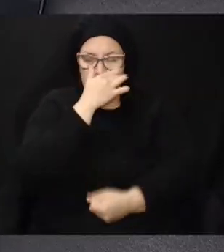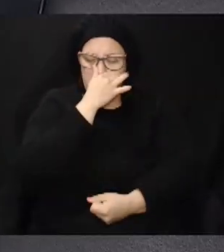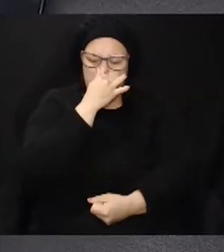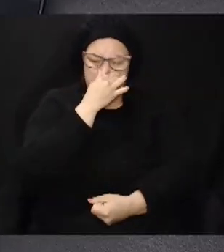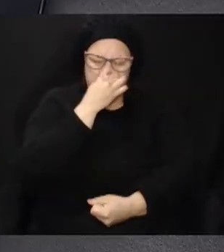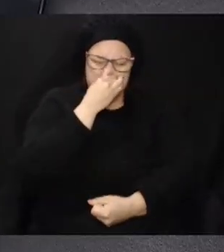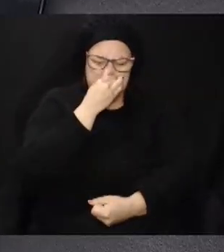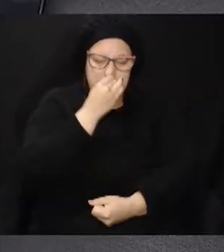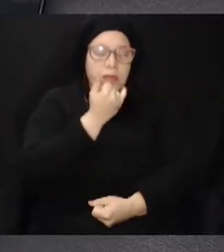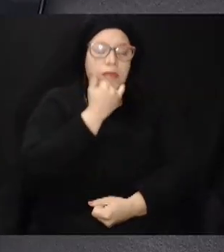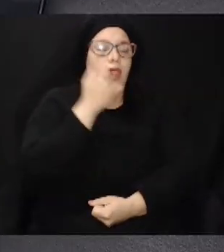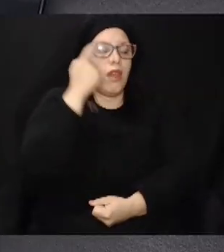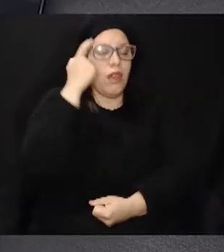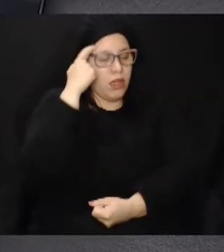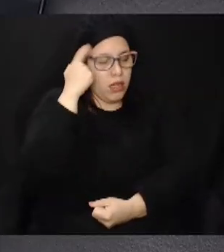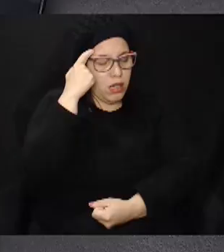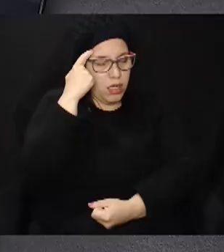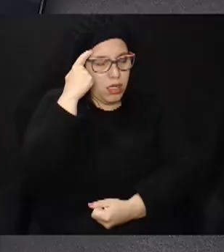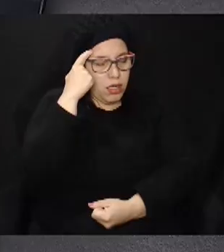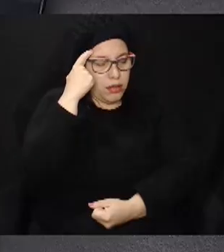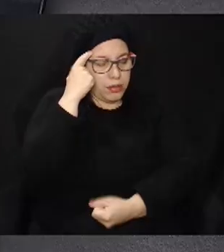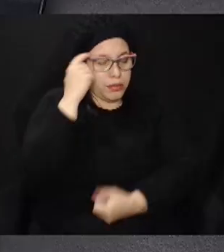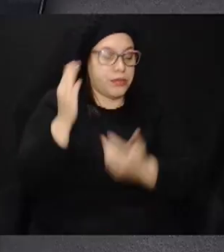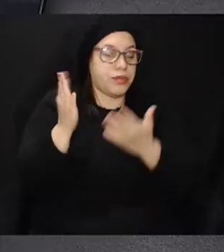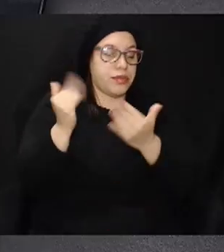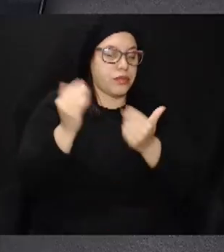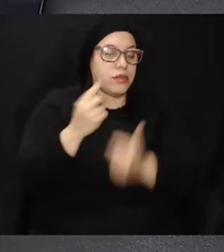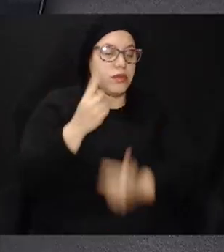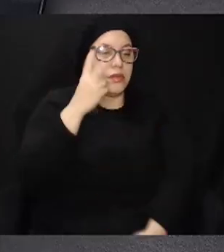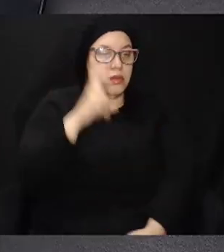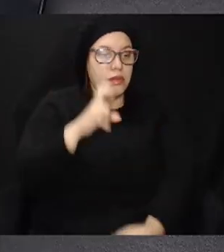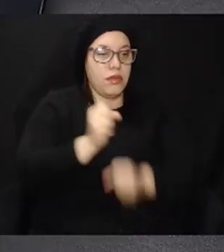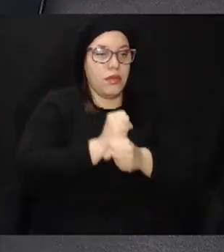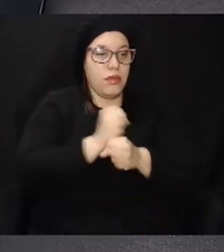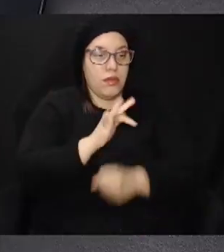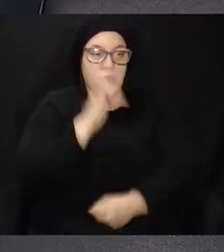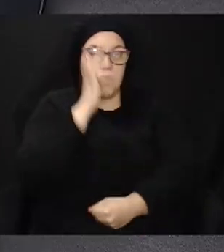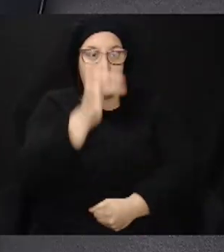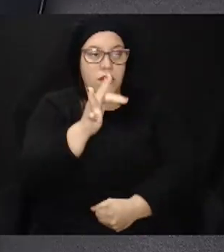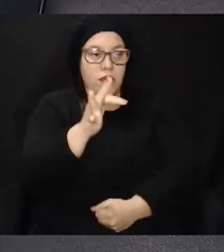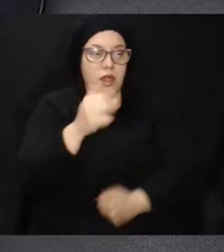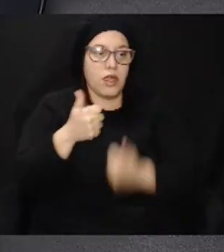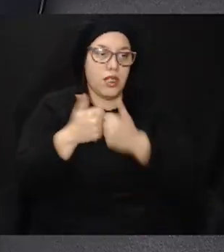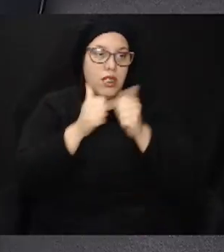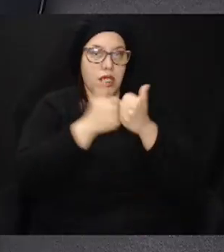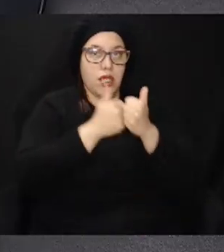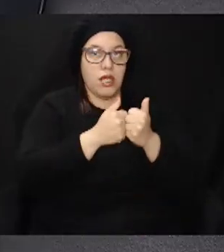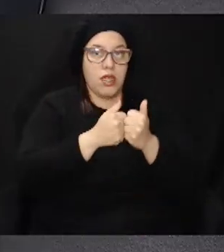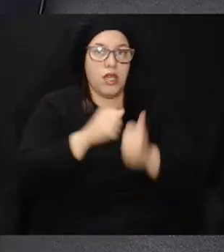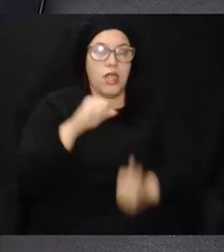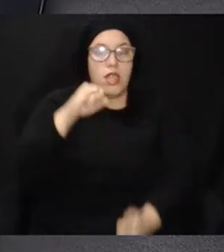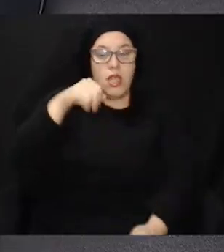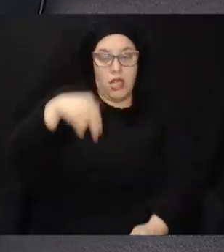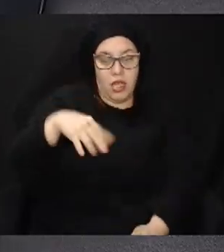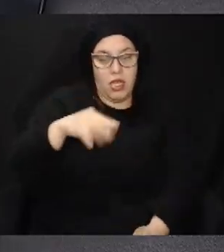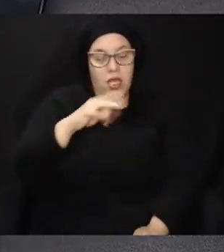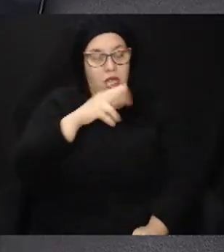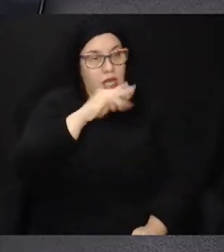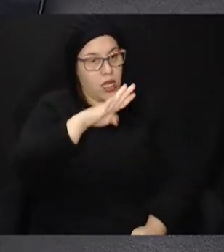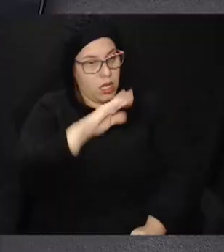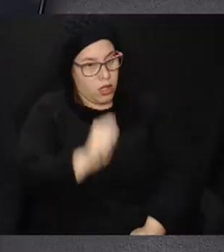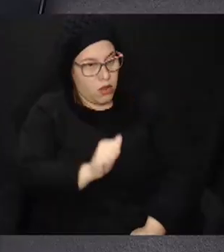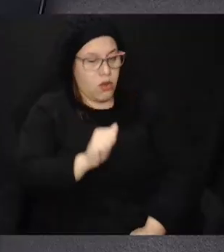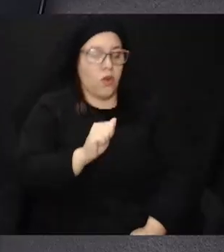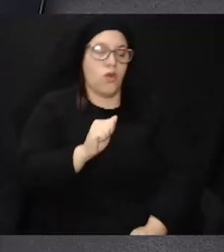pensar agora nesses jovens daqui a 15 anos que estarão se transportando de Indaiatuba para a Unicamp, e de Hortolândia